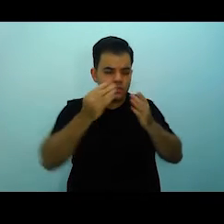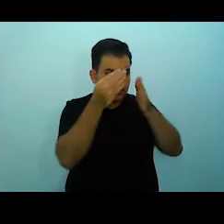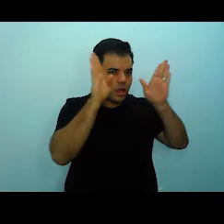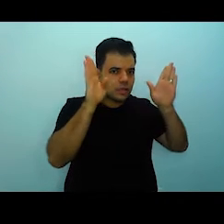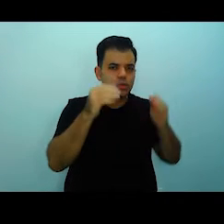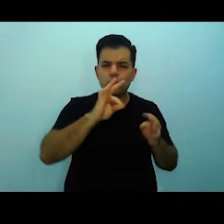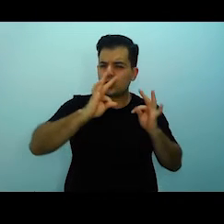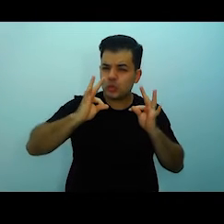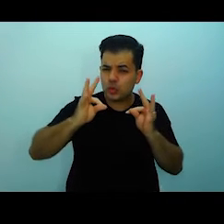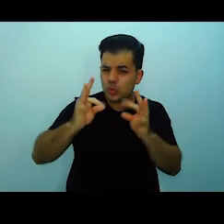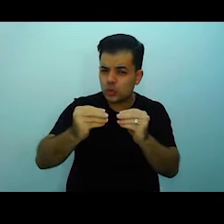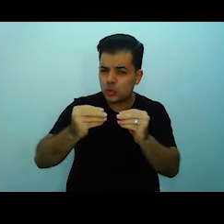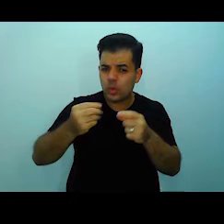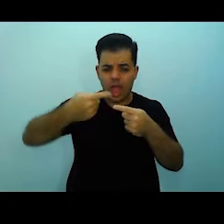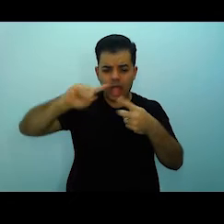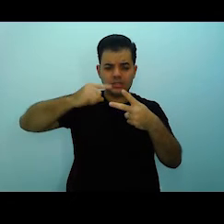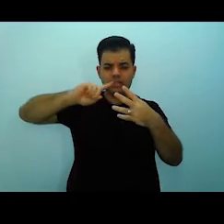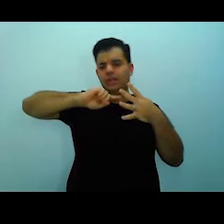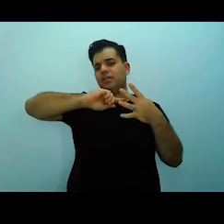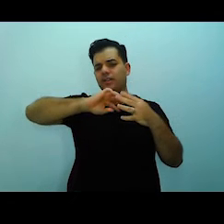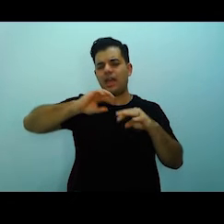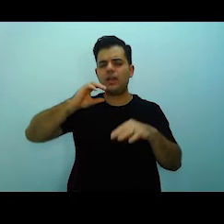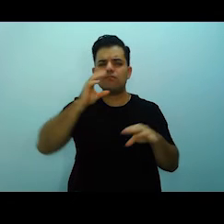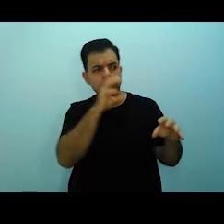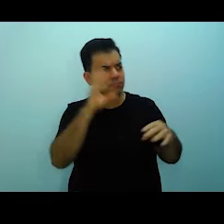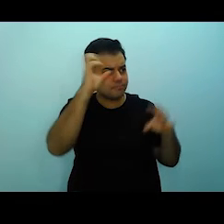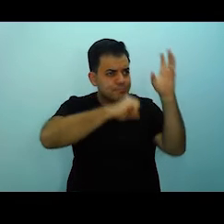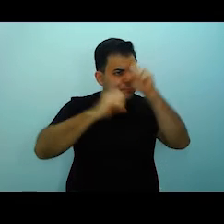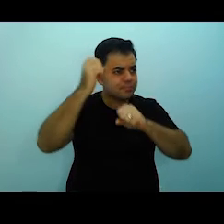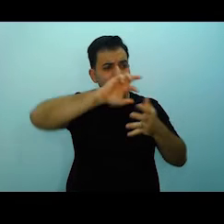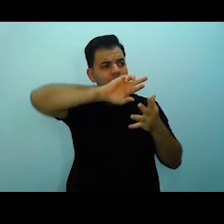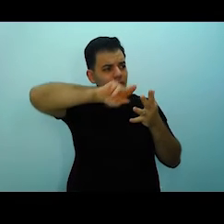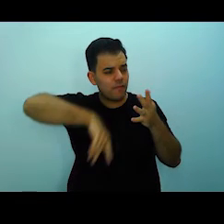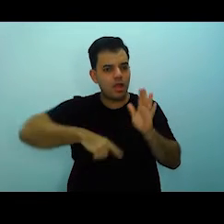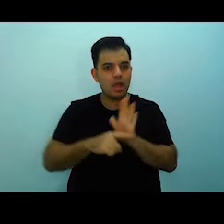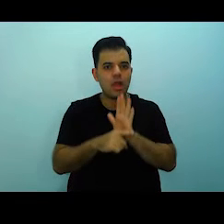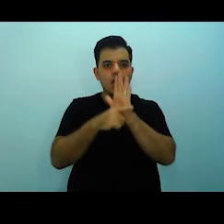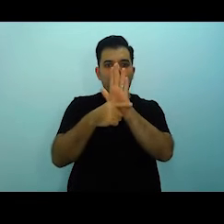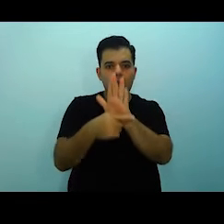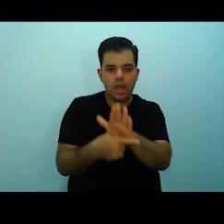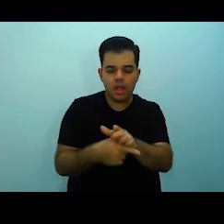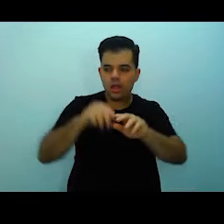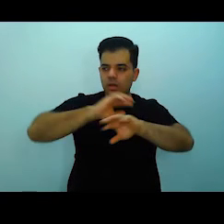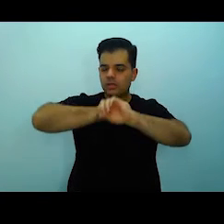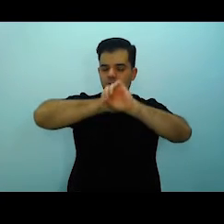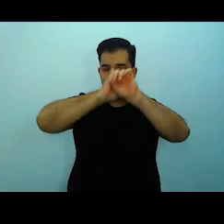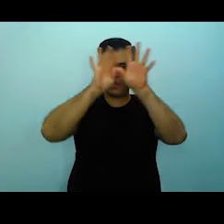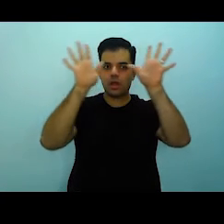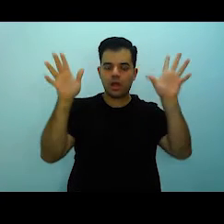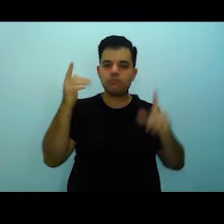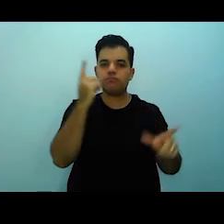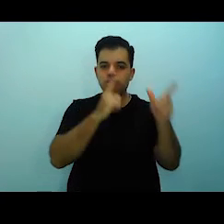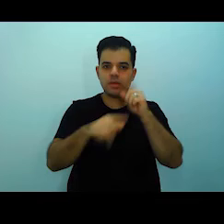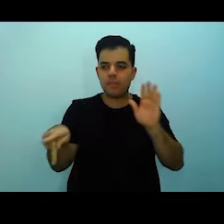etapas anteriores fornecem conhecimentos e aprendizados que ajudam e auxiliaram a gente bastante na hora que a gente